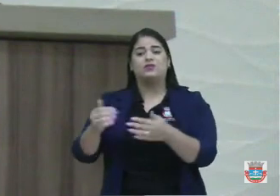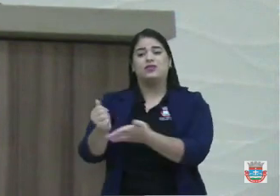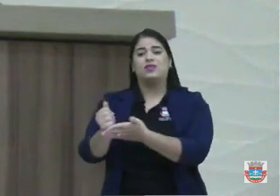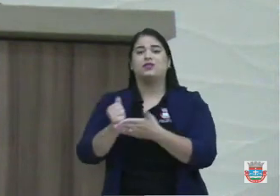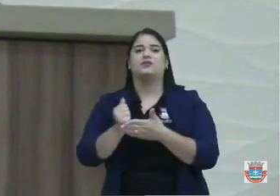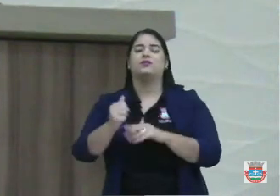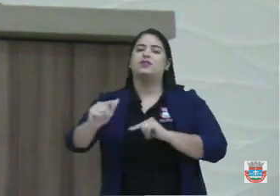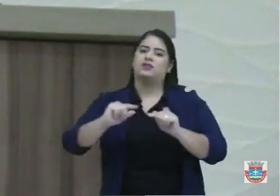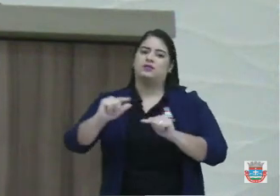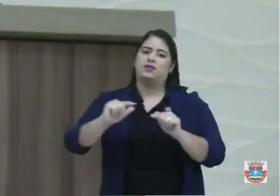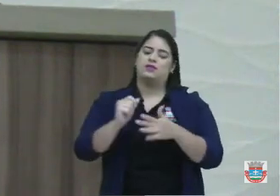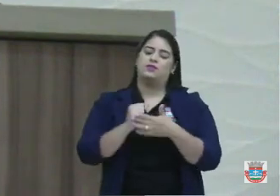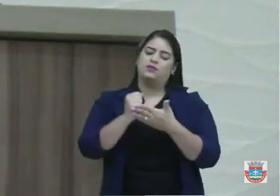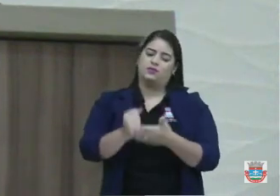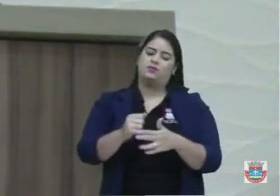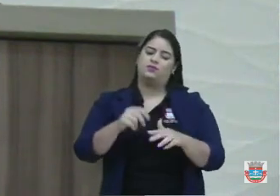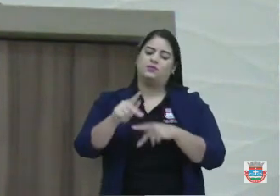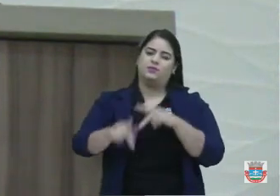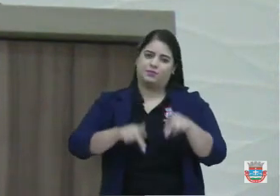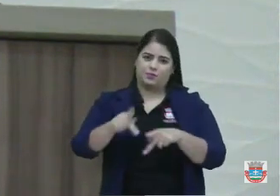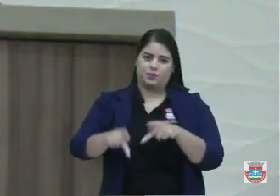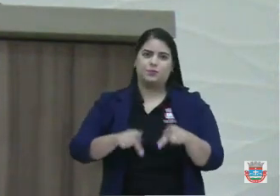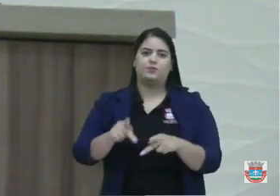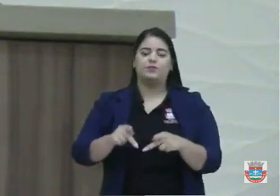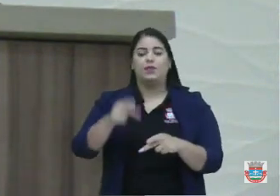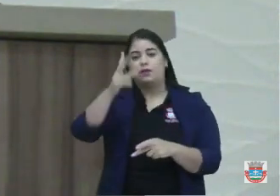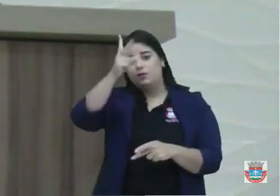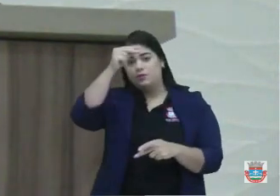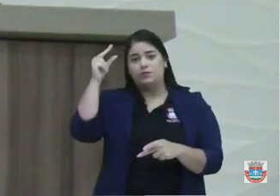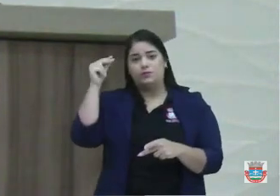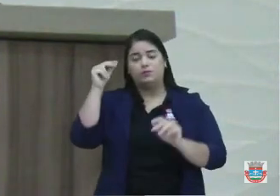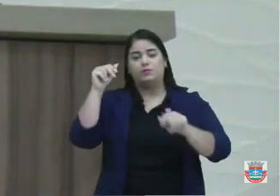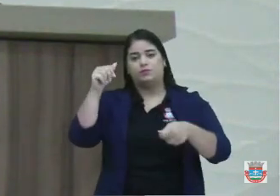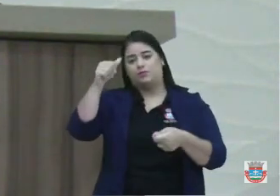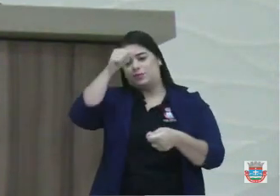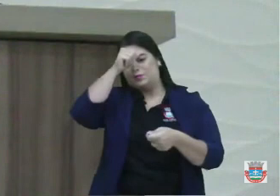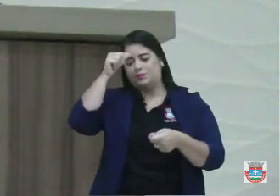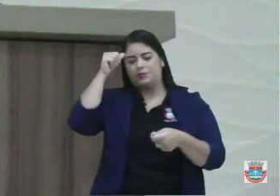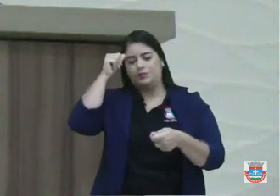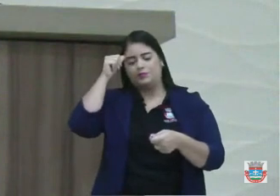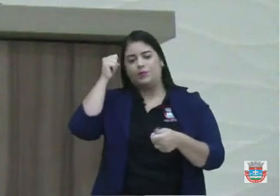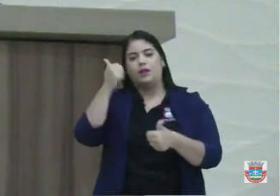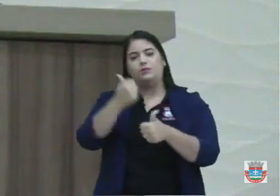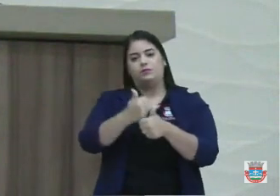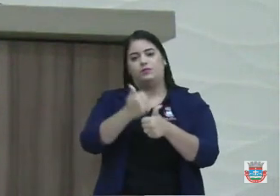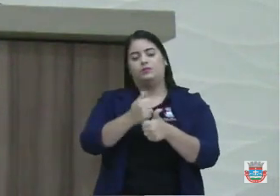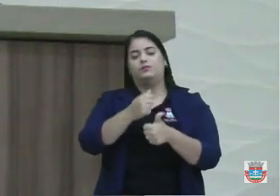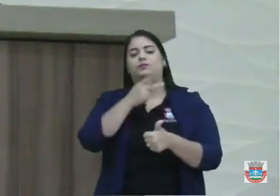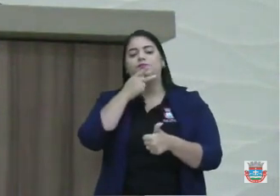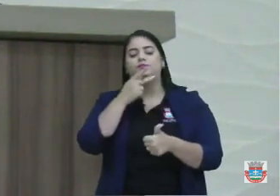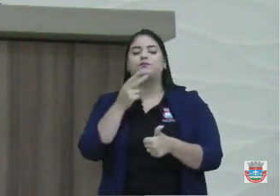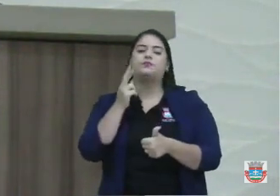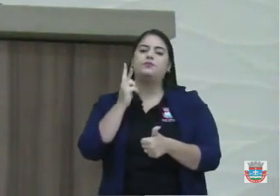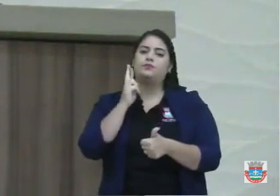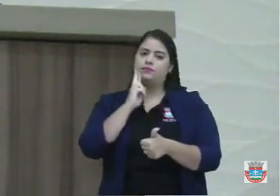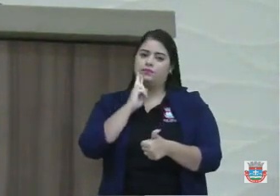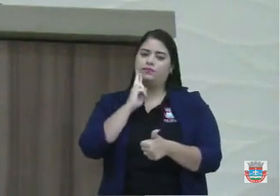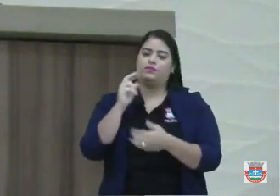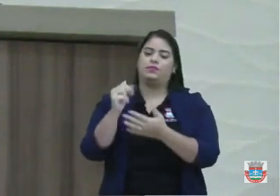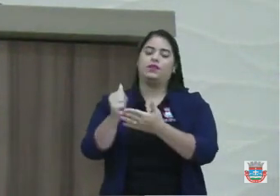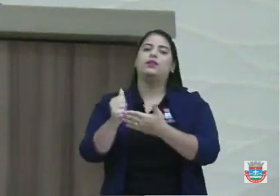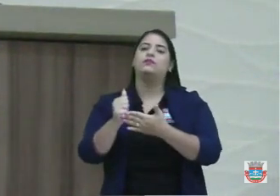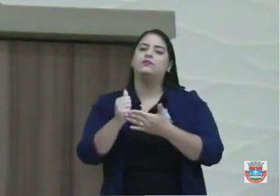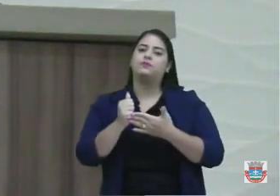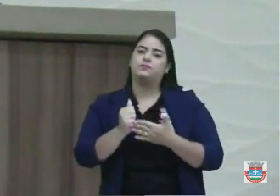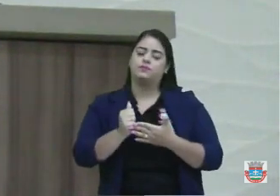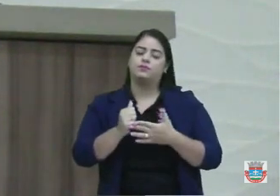nossa população. Que o nosso prefeito Alexandre Batité, Paulo Renato, que nos ajuda para que possamos prestar um